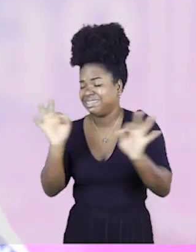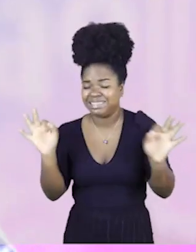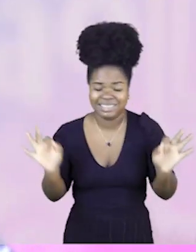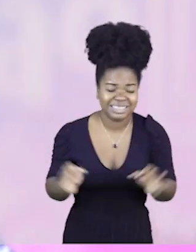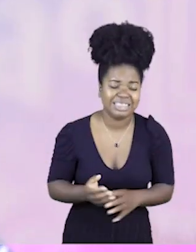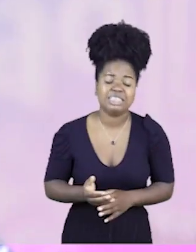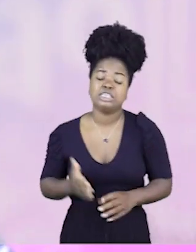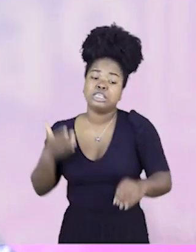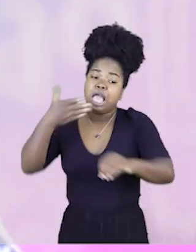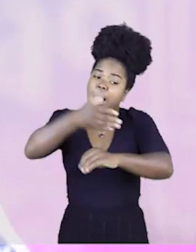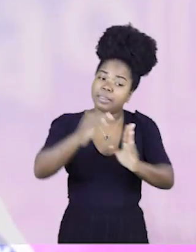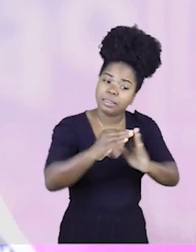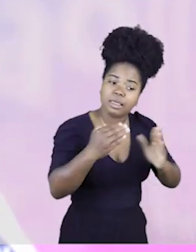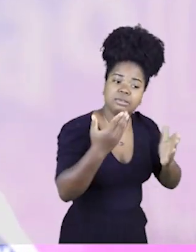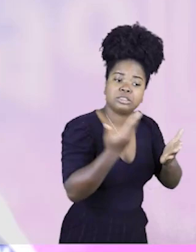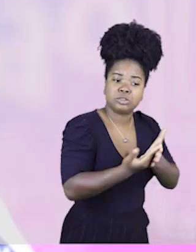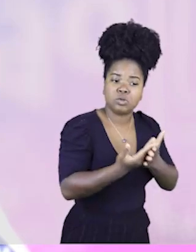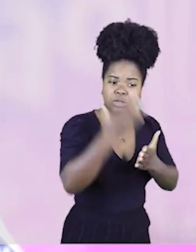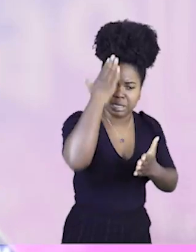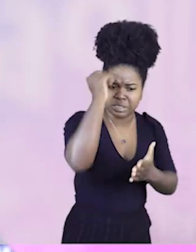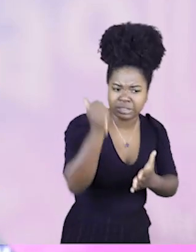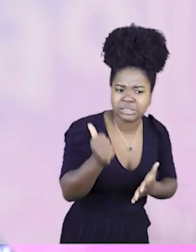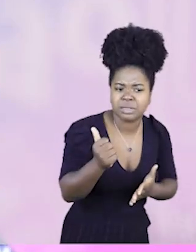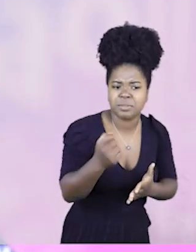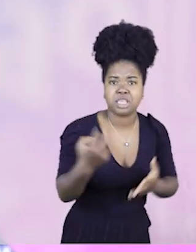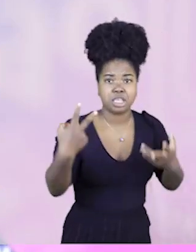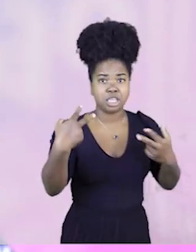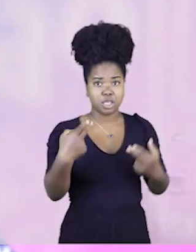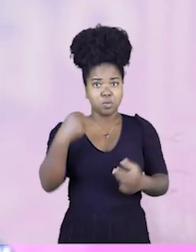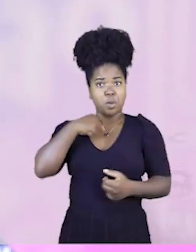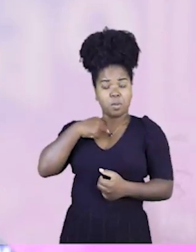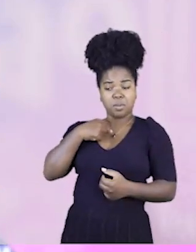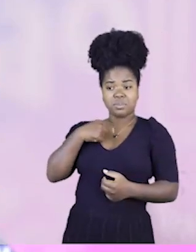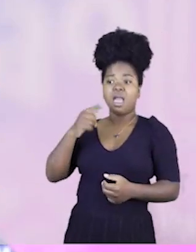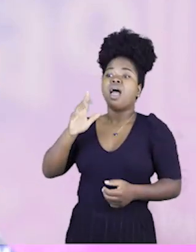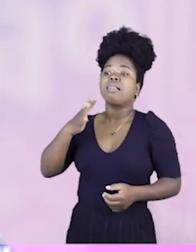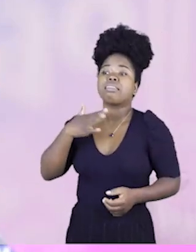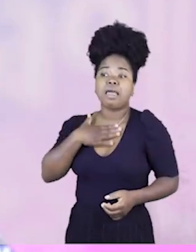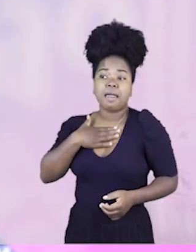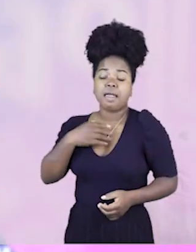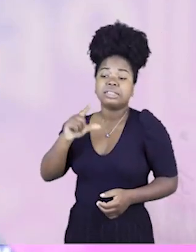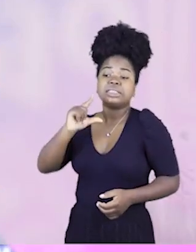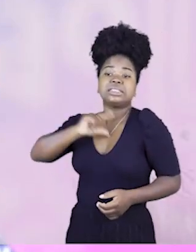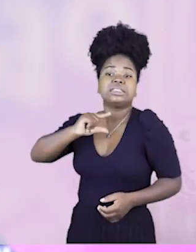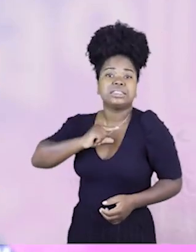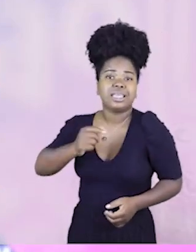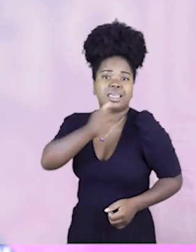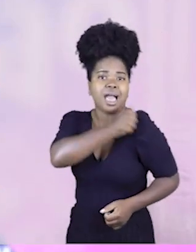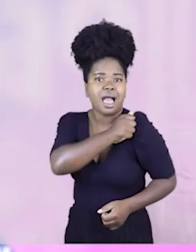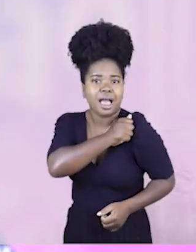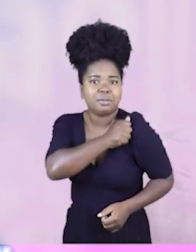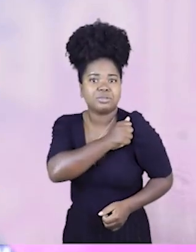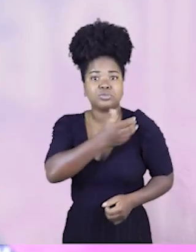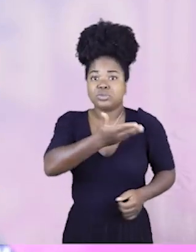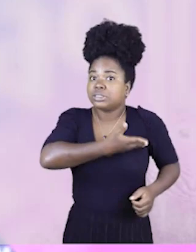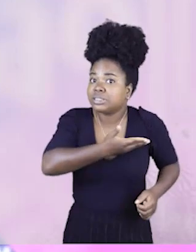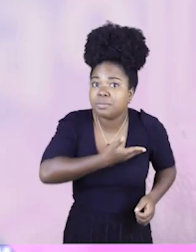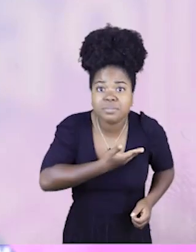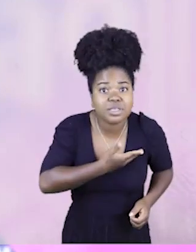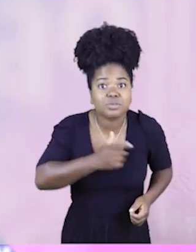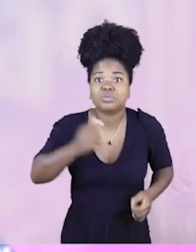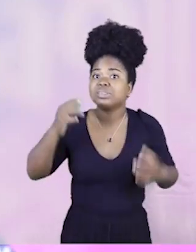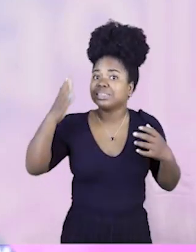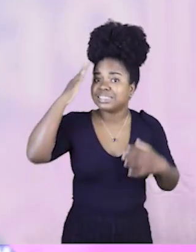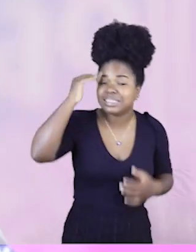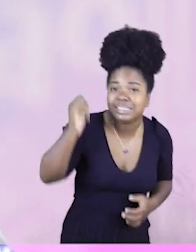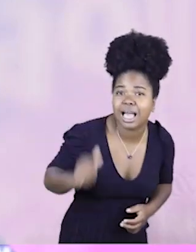isso. Entrar na escola e saber que, assim como eu tenho colegas e amigos que se interessam por essa temática, que